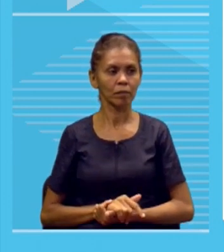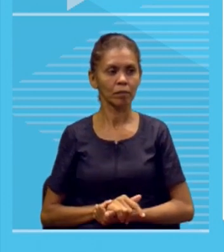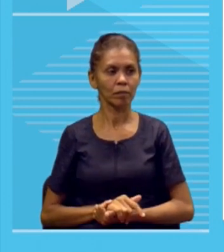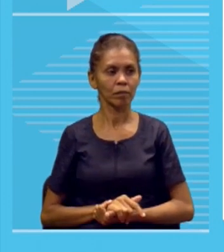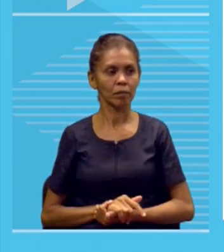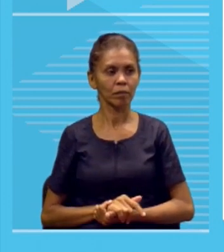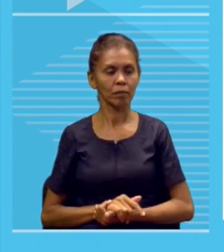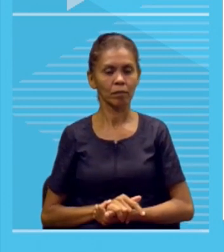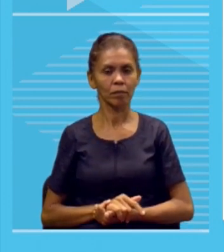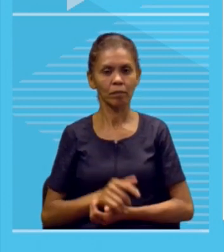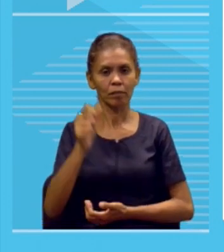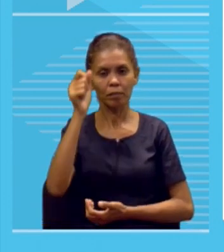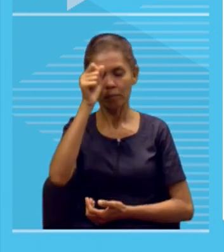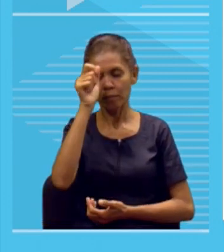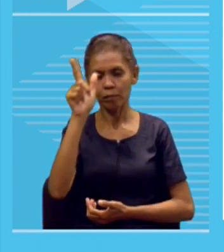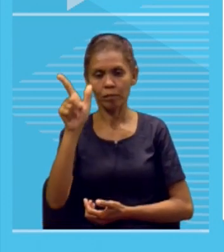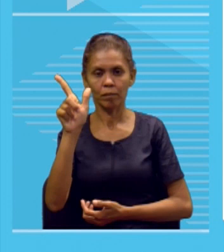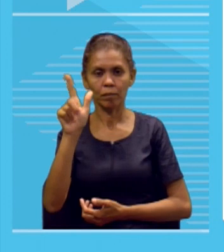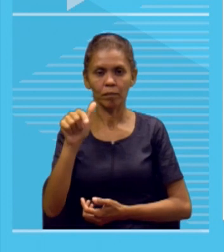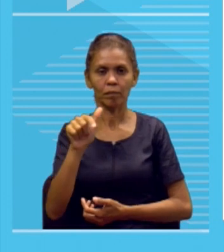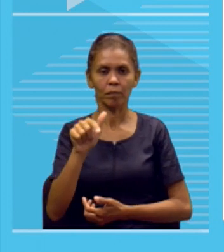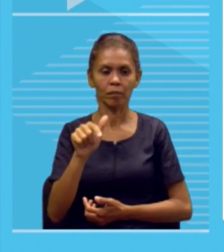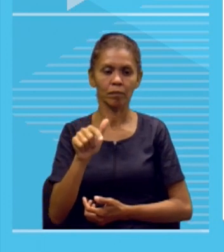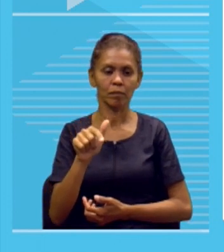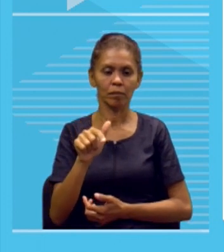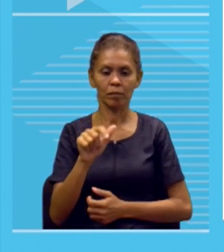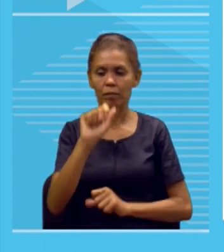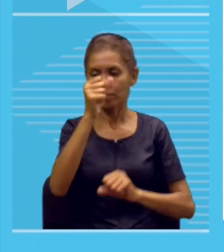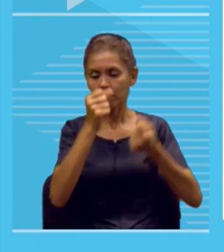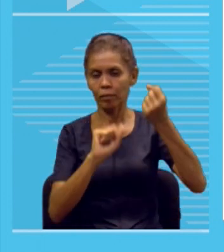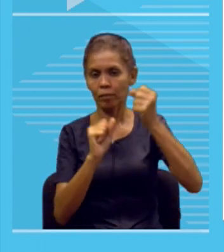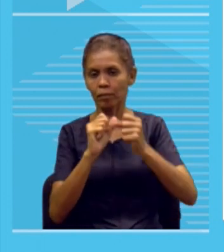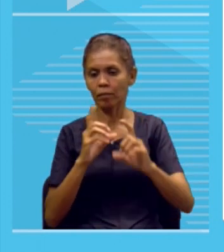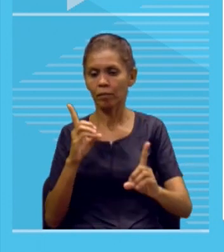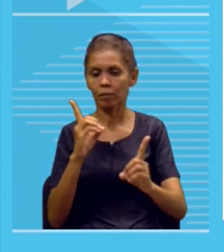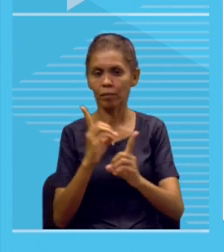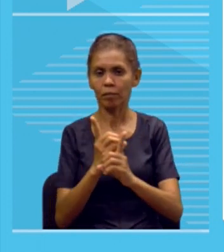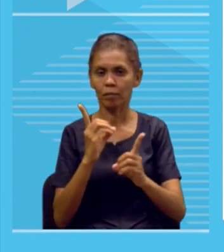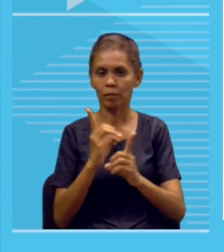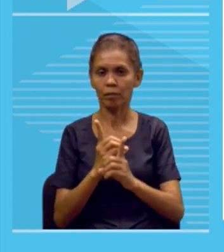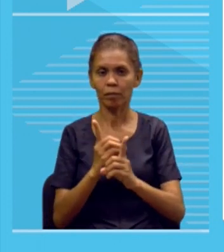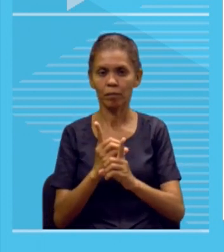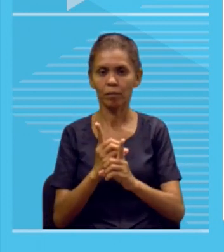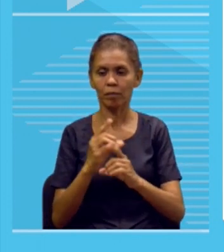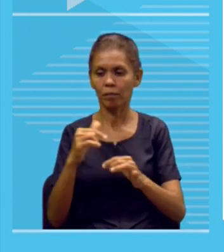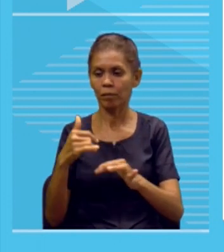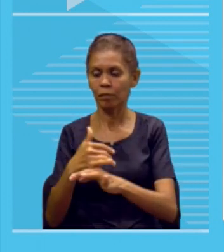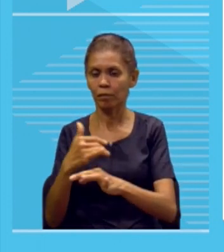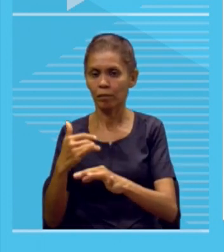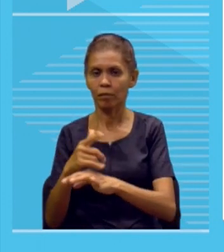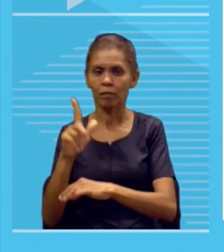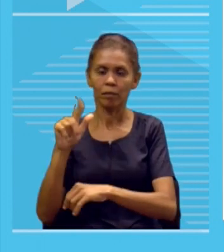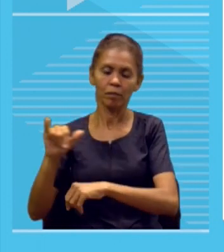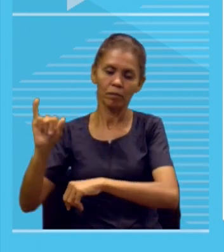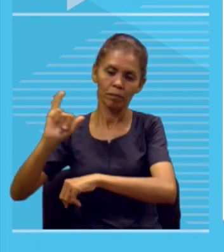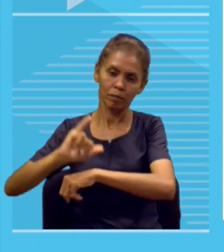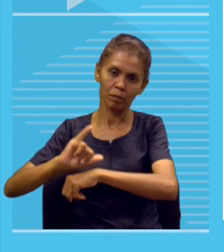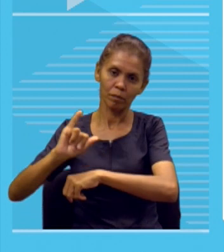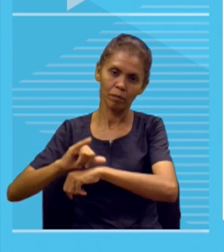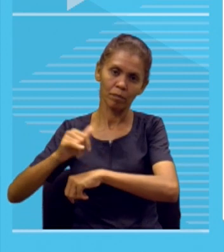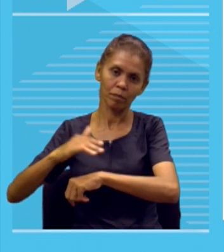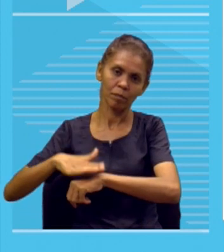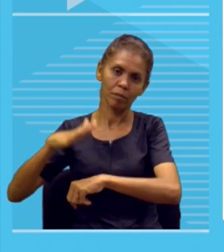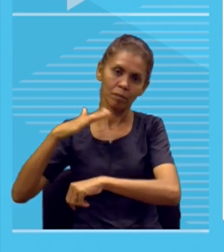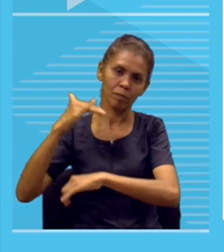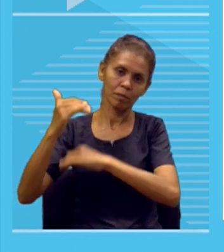gente tem a concentração industrial, principalmente ali nas cidades que já eram as capitais, as mais